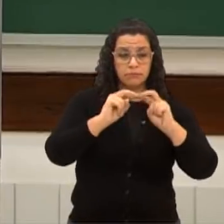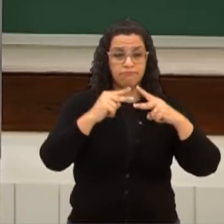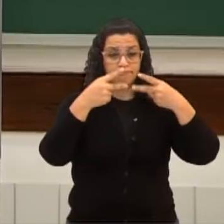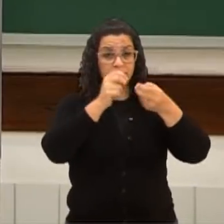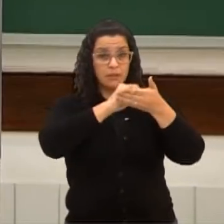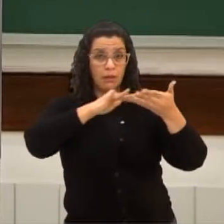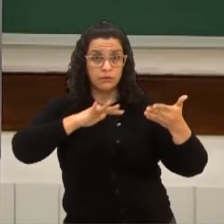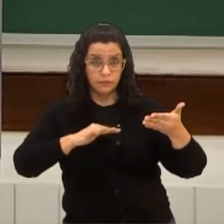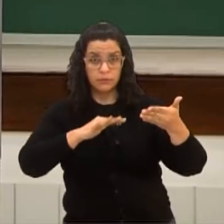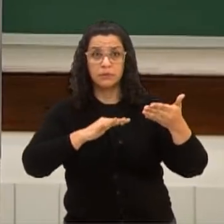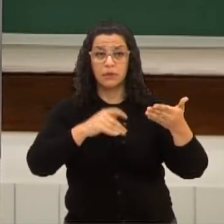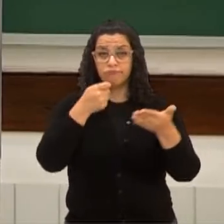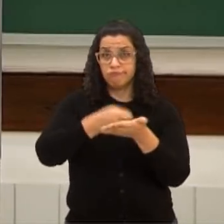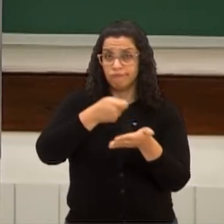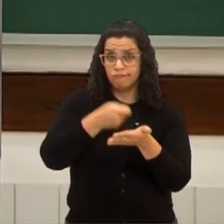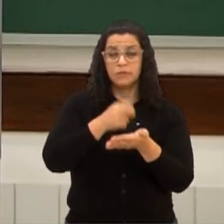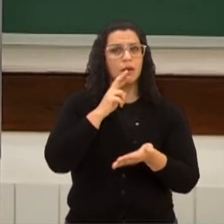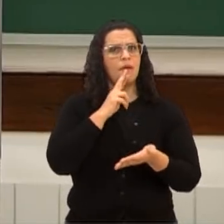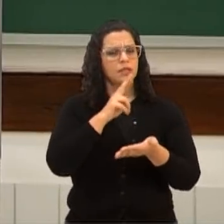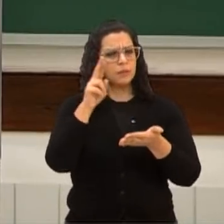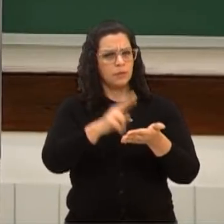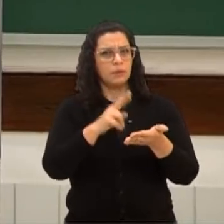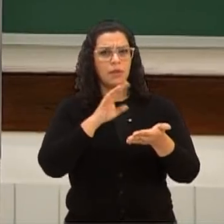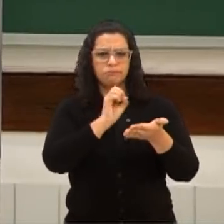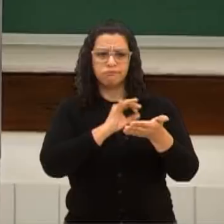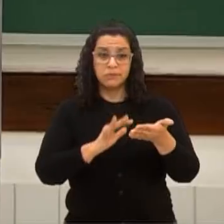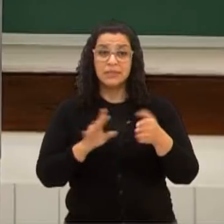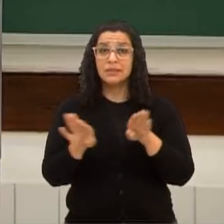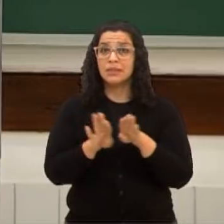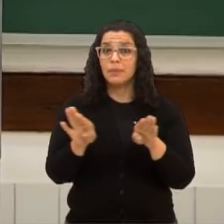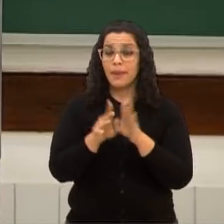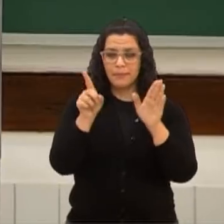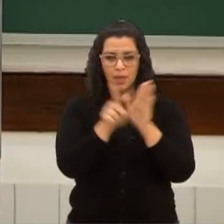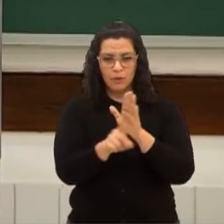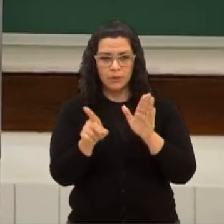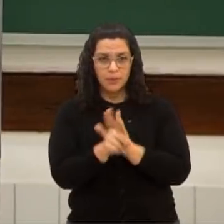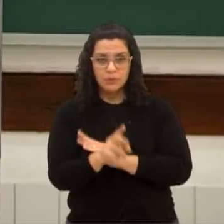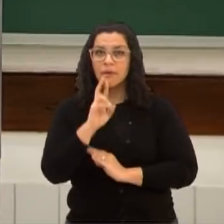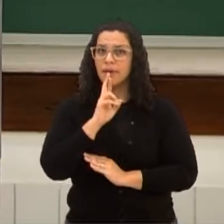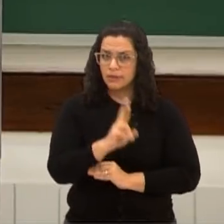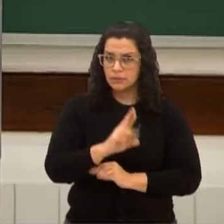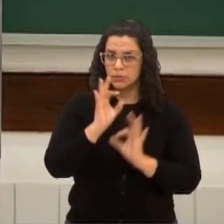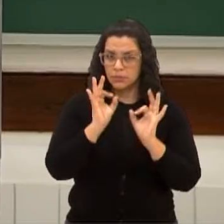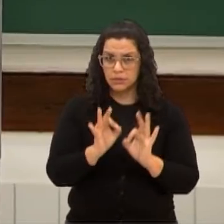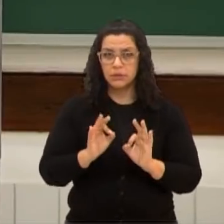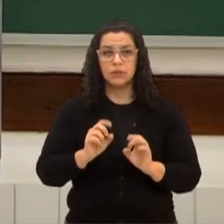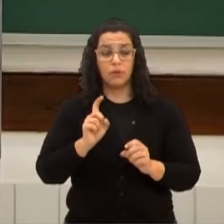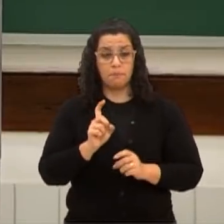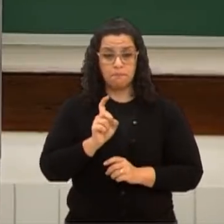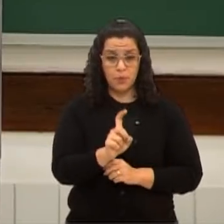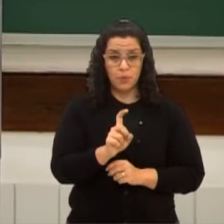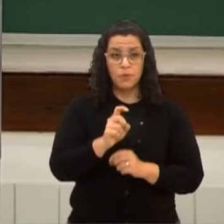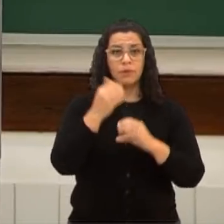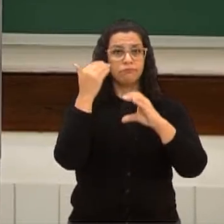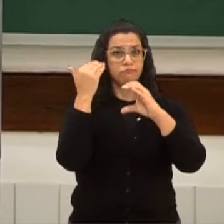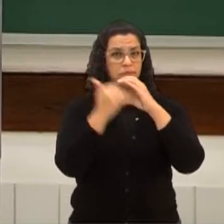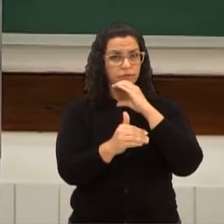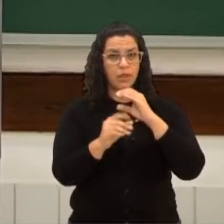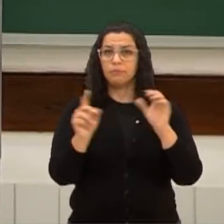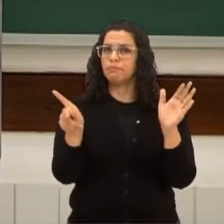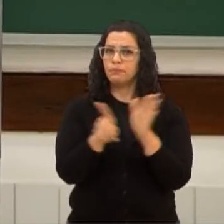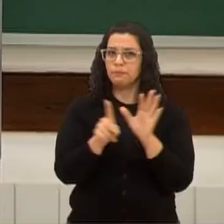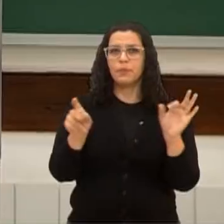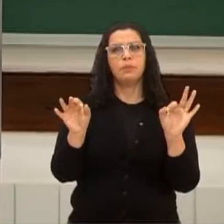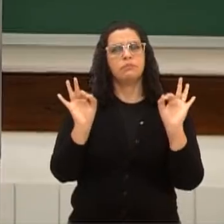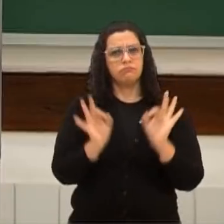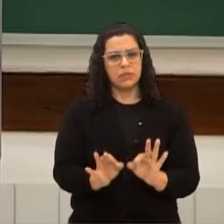atividade obrigatória e também responder as duas questões que estão no formulário. Clica em enviar e a sua